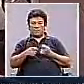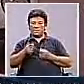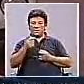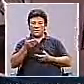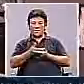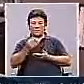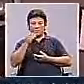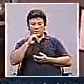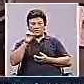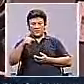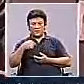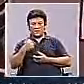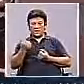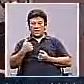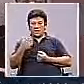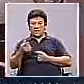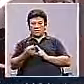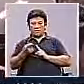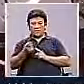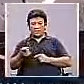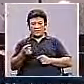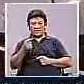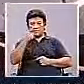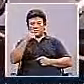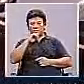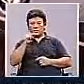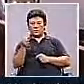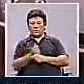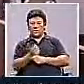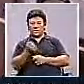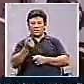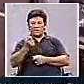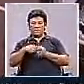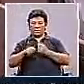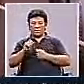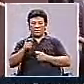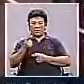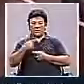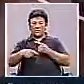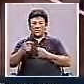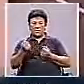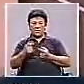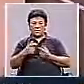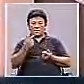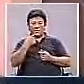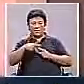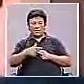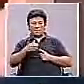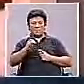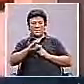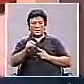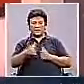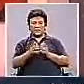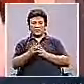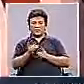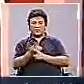funciona? Exatamente. E temos uma feira de automobília, onde a pessoa pode comprar, vender ou trocar carros, peças, pósters, enfim, tudo o que seja relacionado